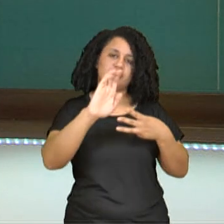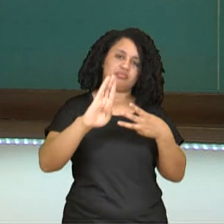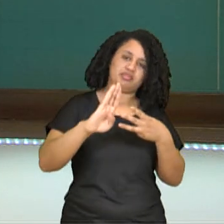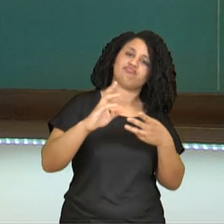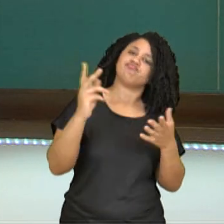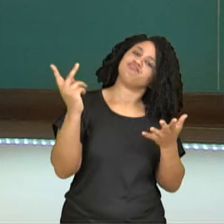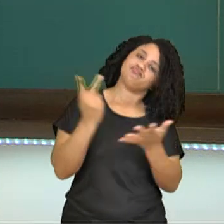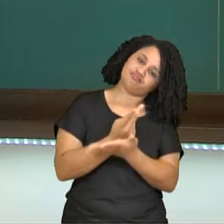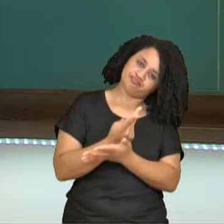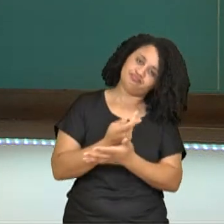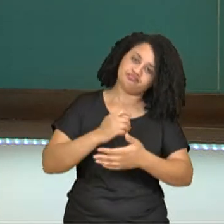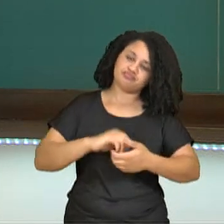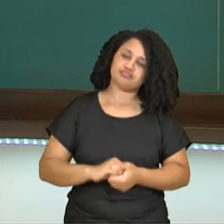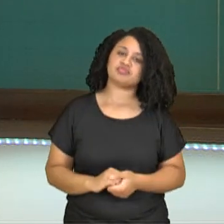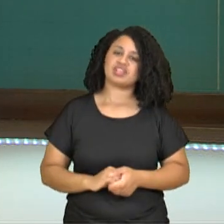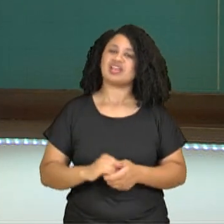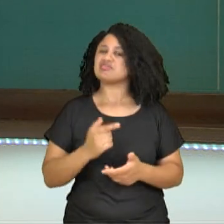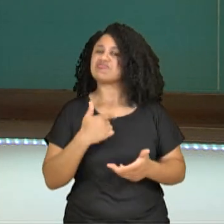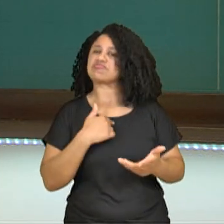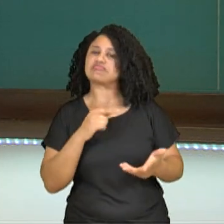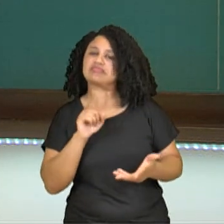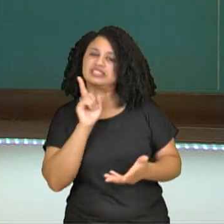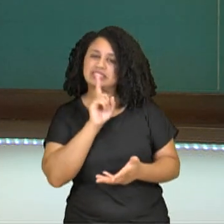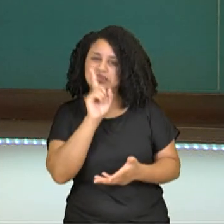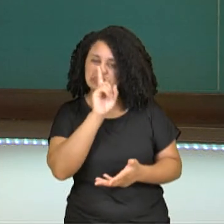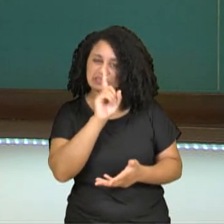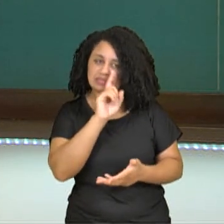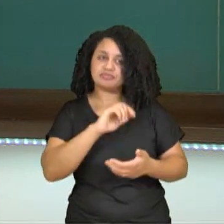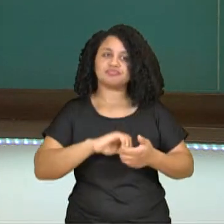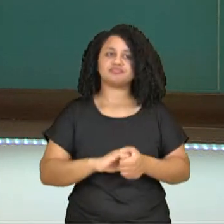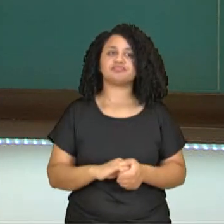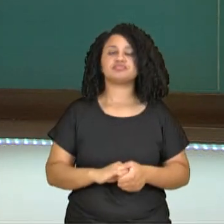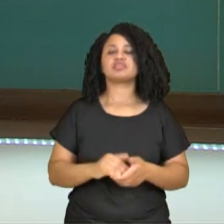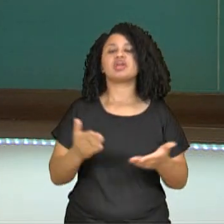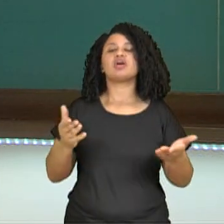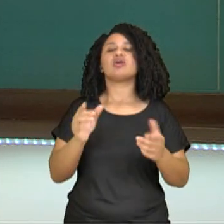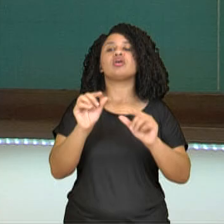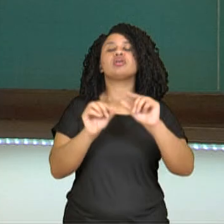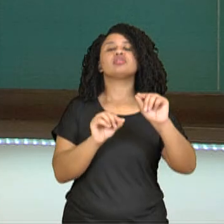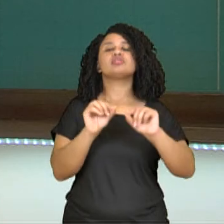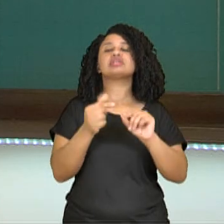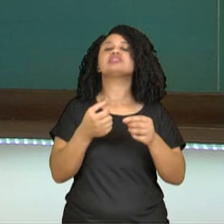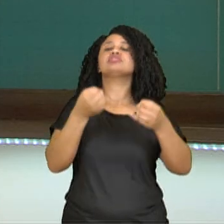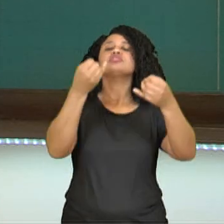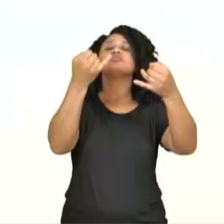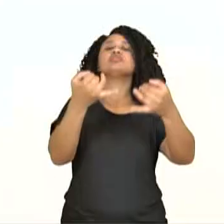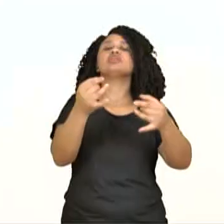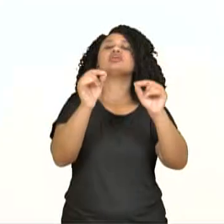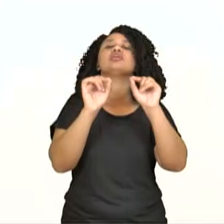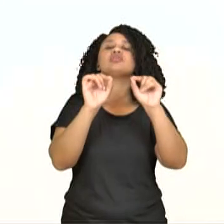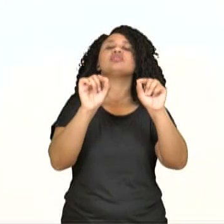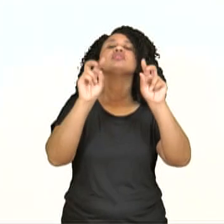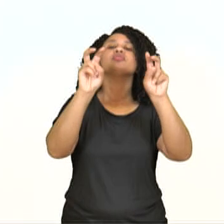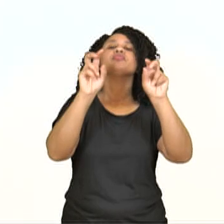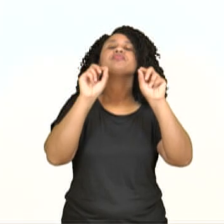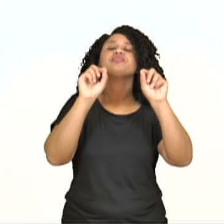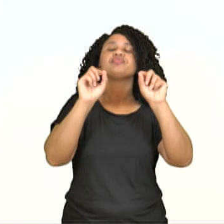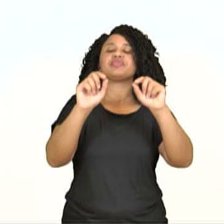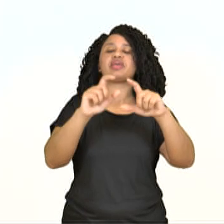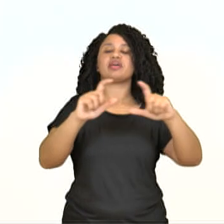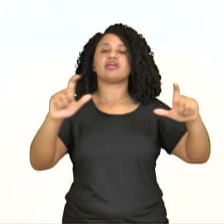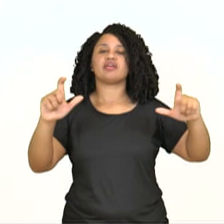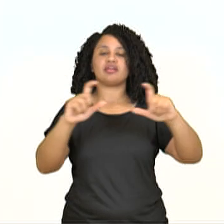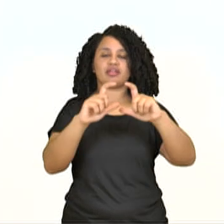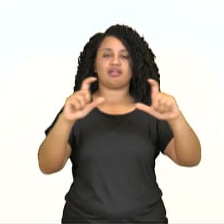estão erradas, elas estão equivocadas. E agora, a gente vai falar um pouquinho sobre escalas